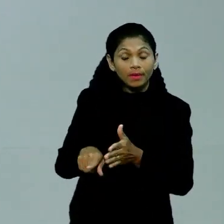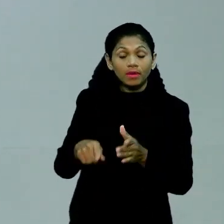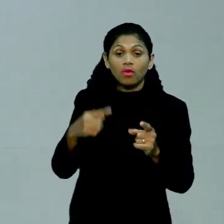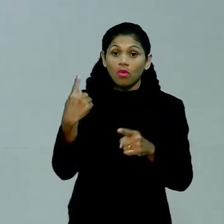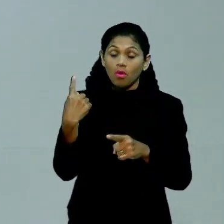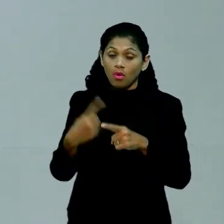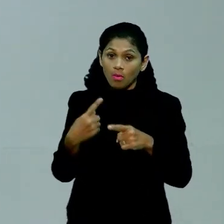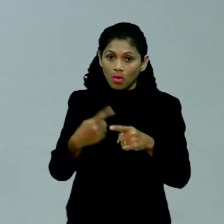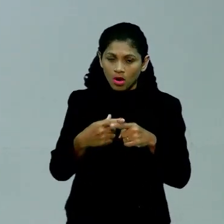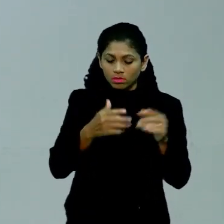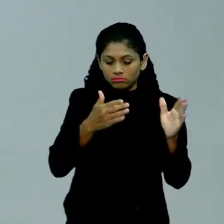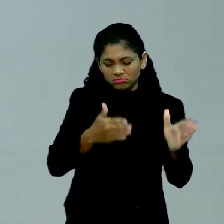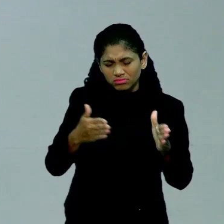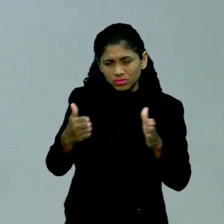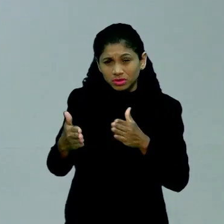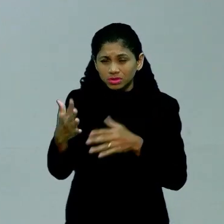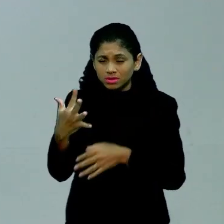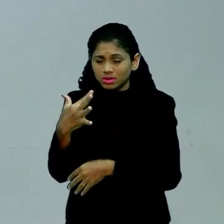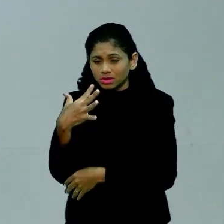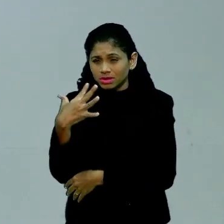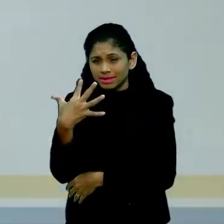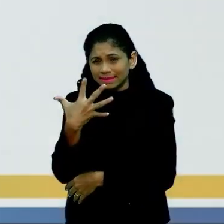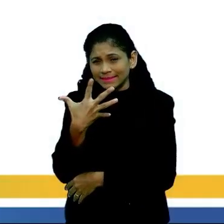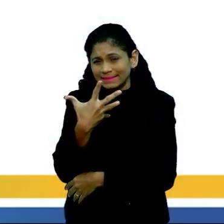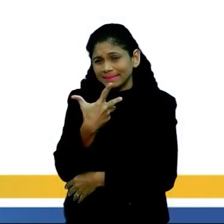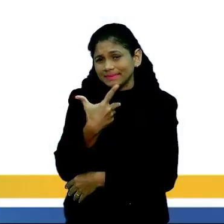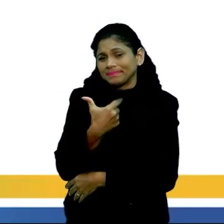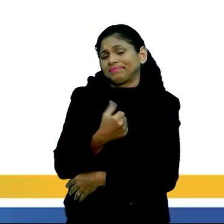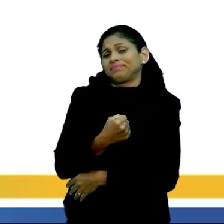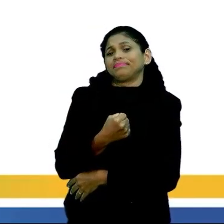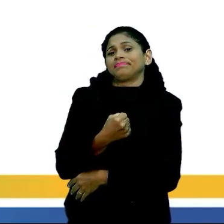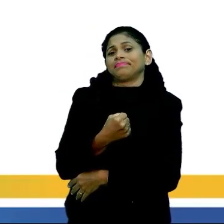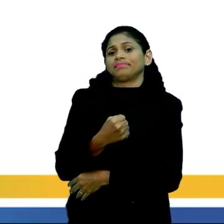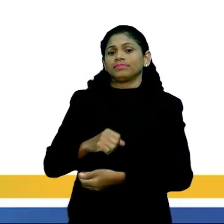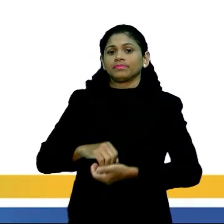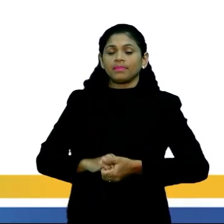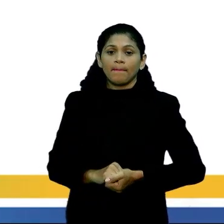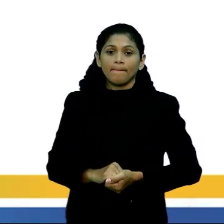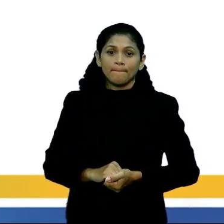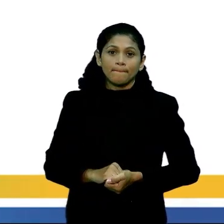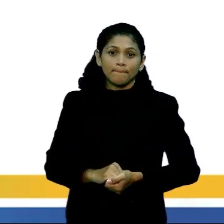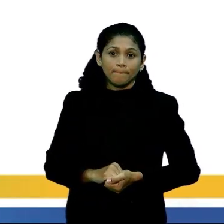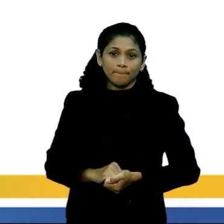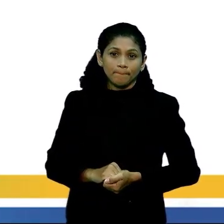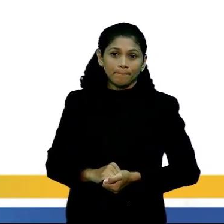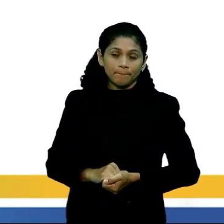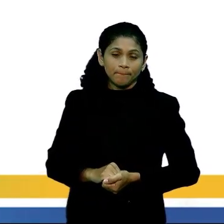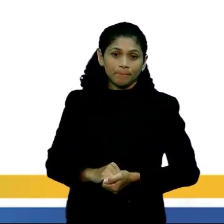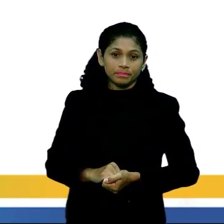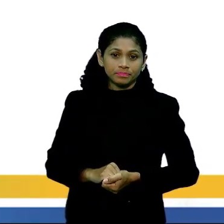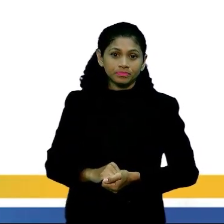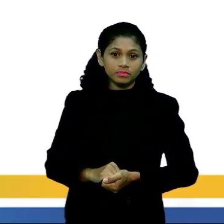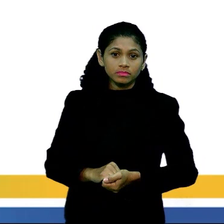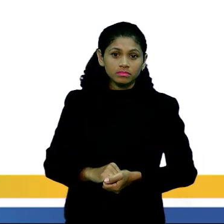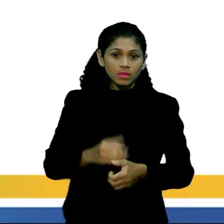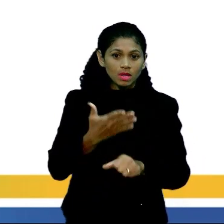né? E acontece de maneira natural. Então vamos praticar. Essa